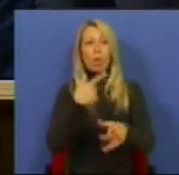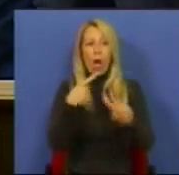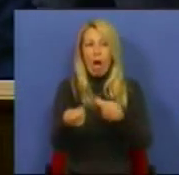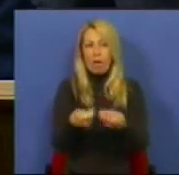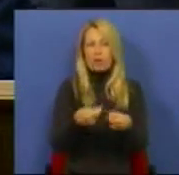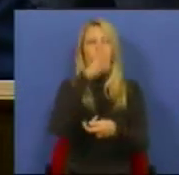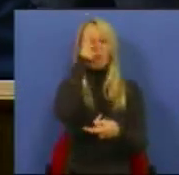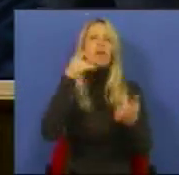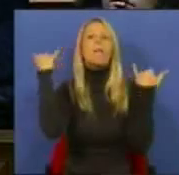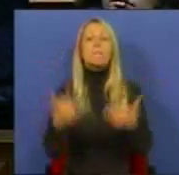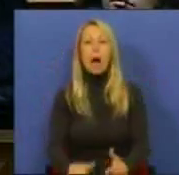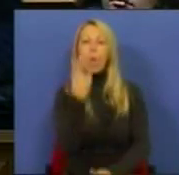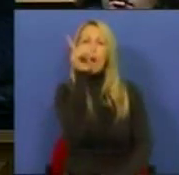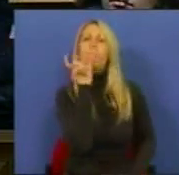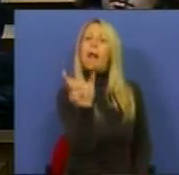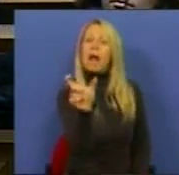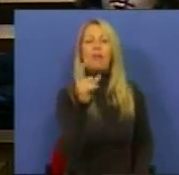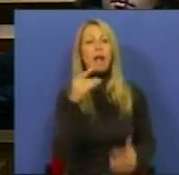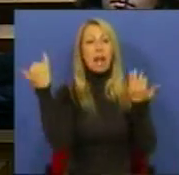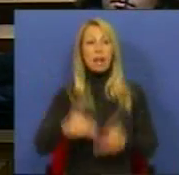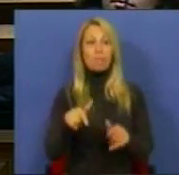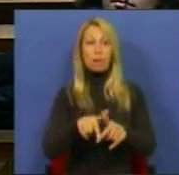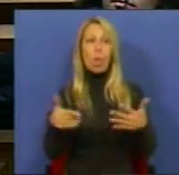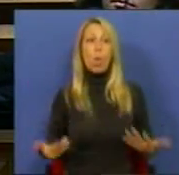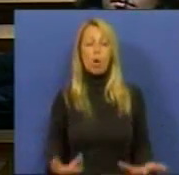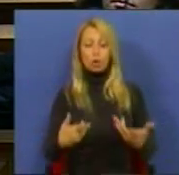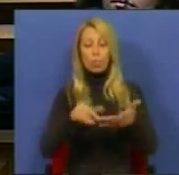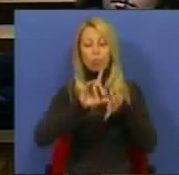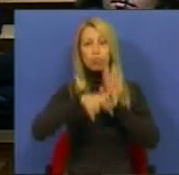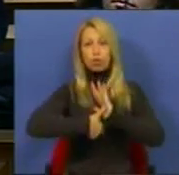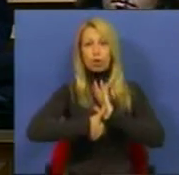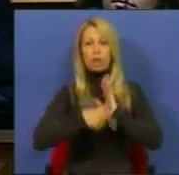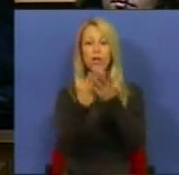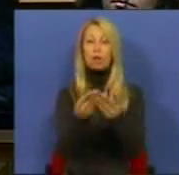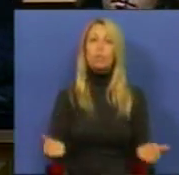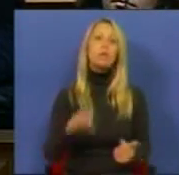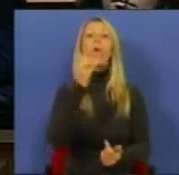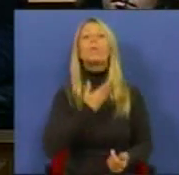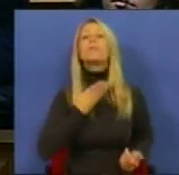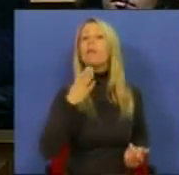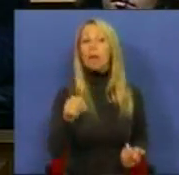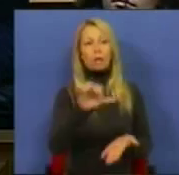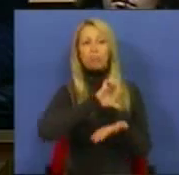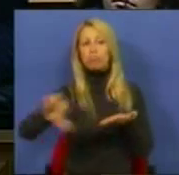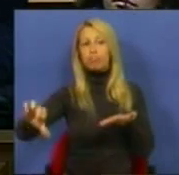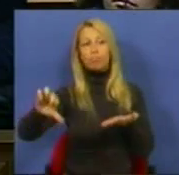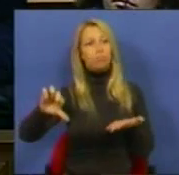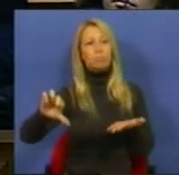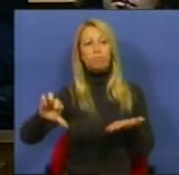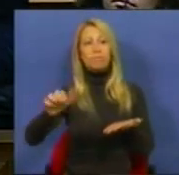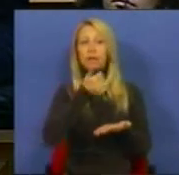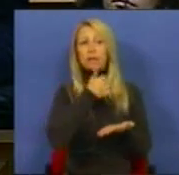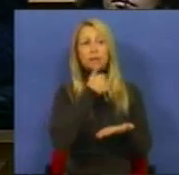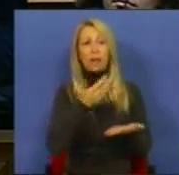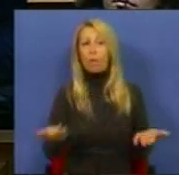Numa palavra, ao limitar-se hoje a um projeto de resolução, o CDS desiste de uma